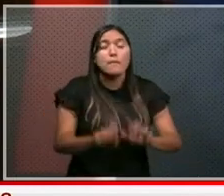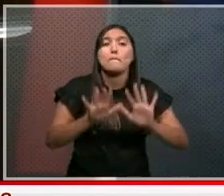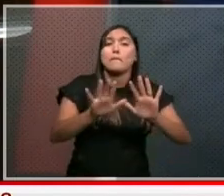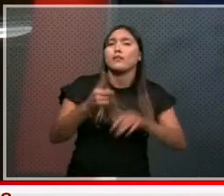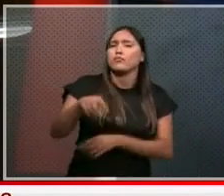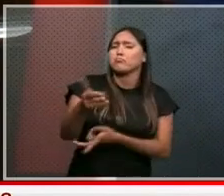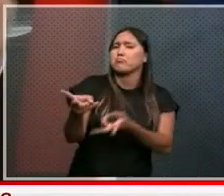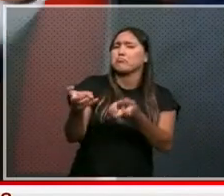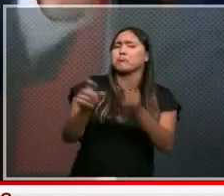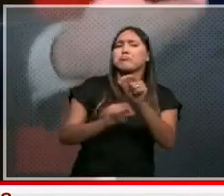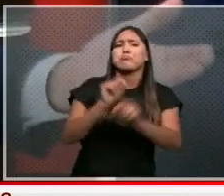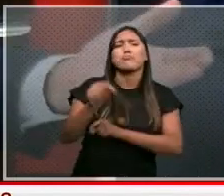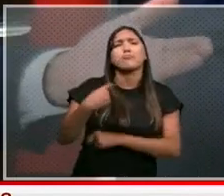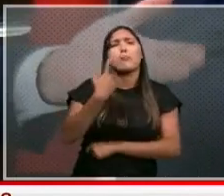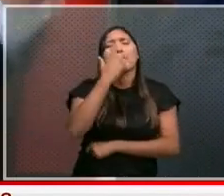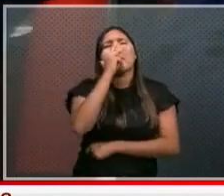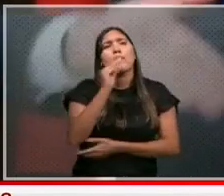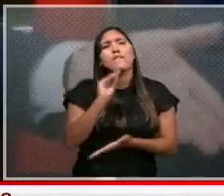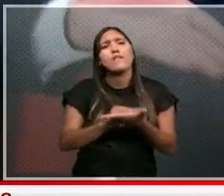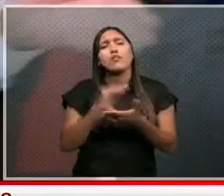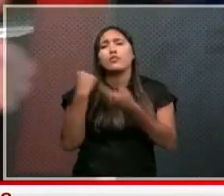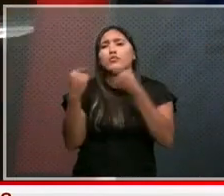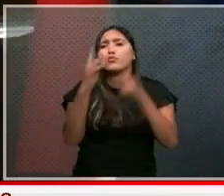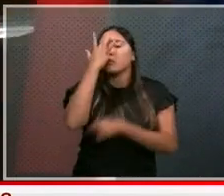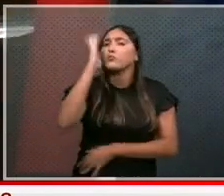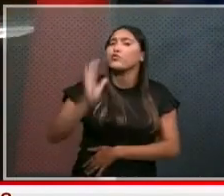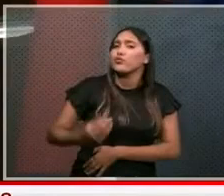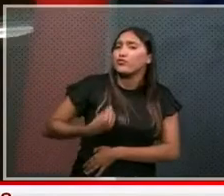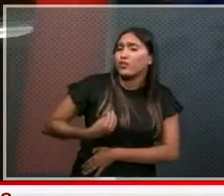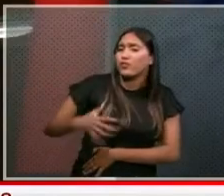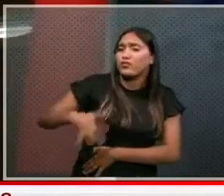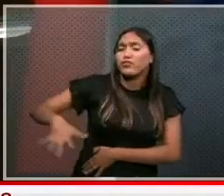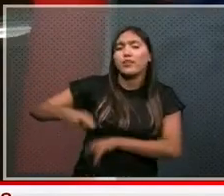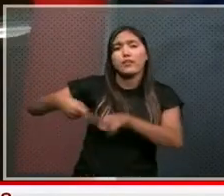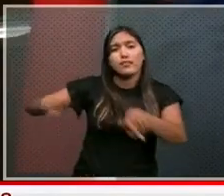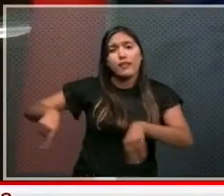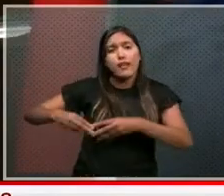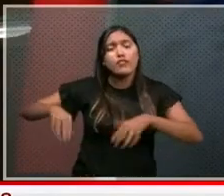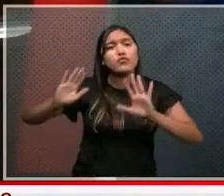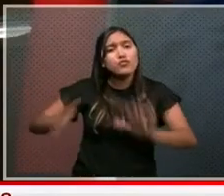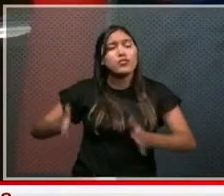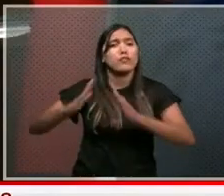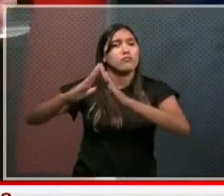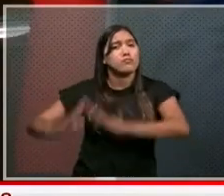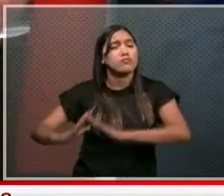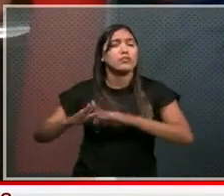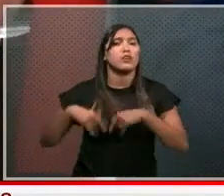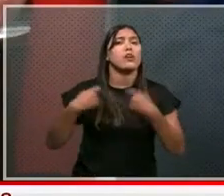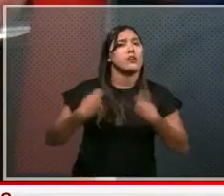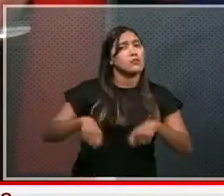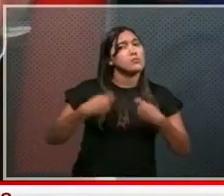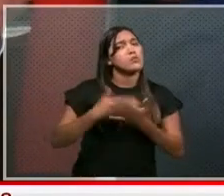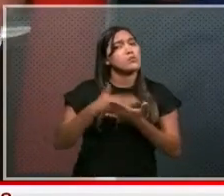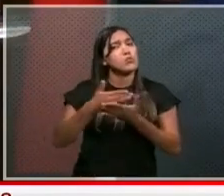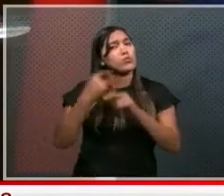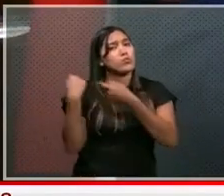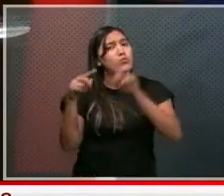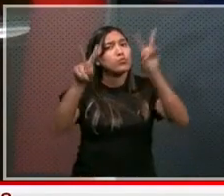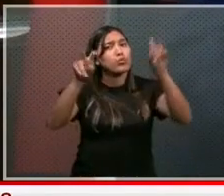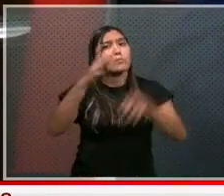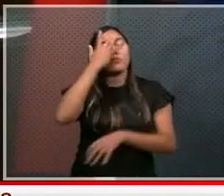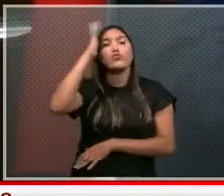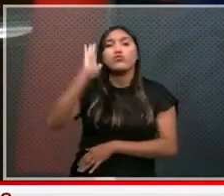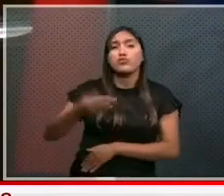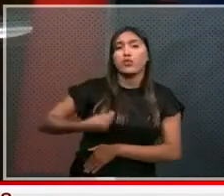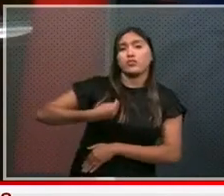vocês notam que a gente deixa de discutir os que já estão na terra nós precisamos abrir um debate sobre que também